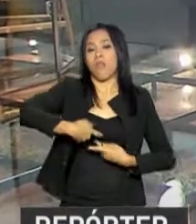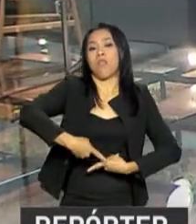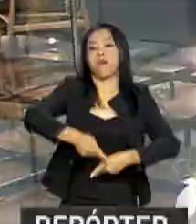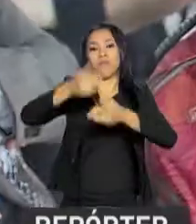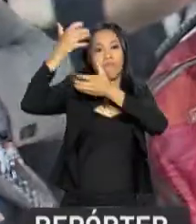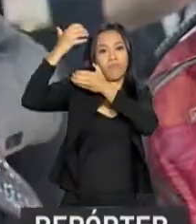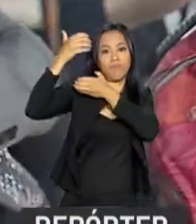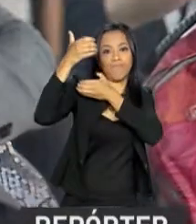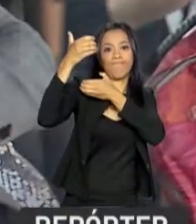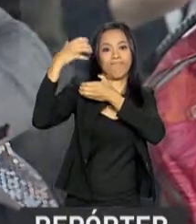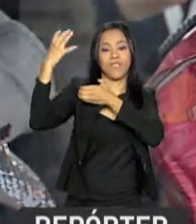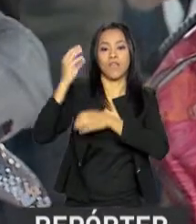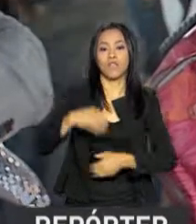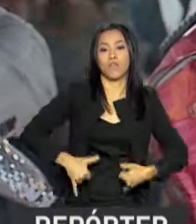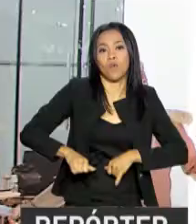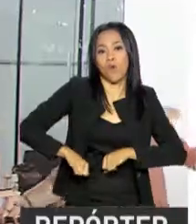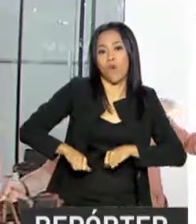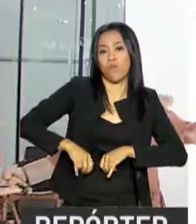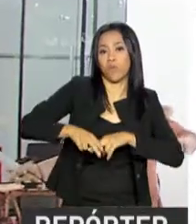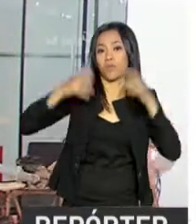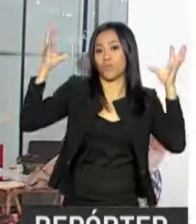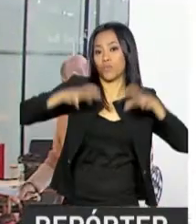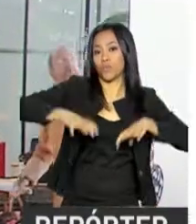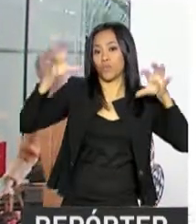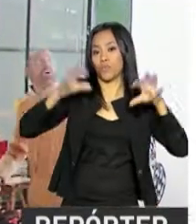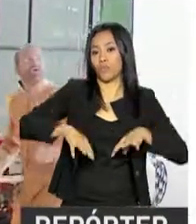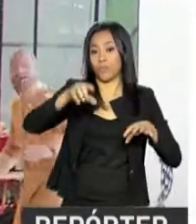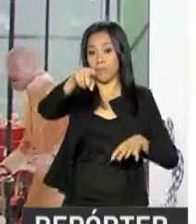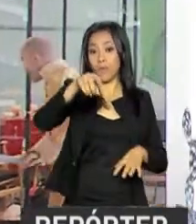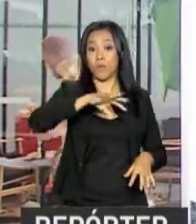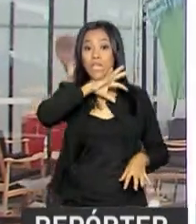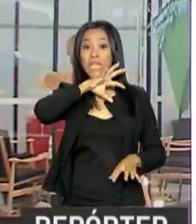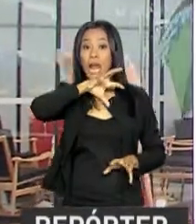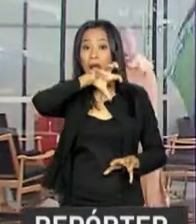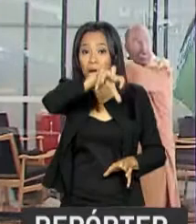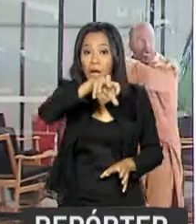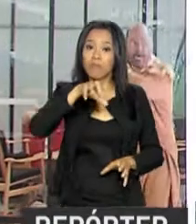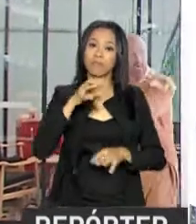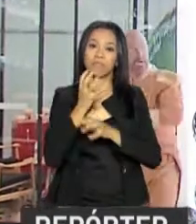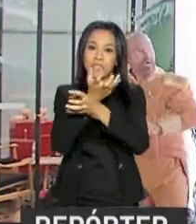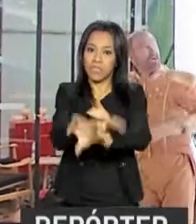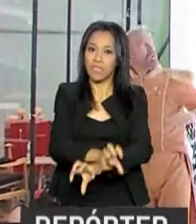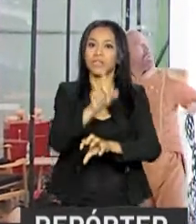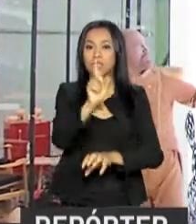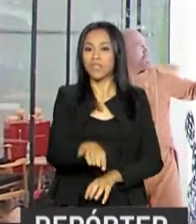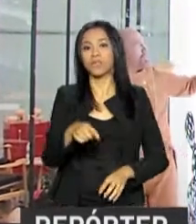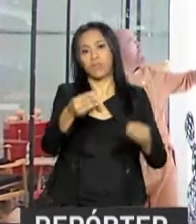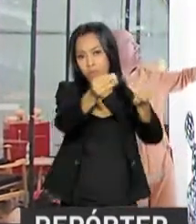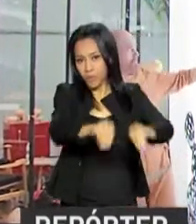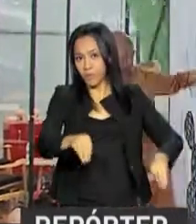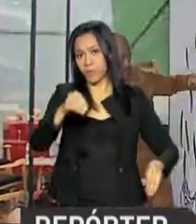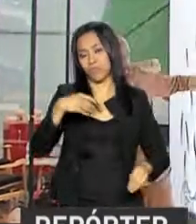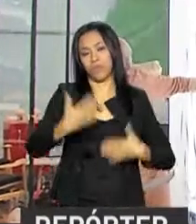na região e se a época do império e tragam da seca sempre foi uma ameaça ao desenvolvimento e à sobrevivência da população